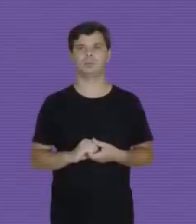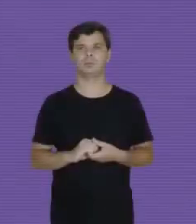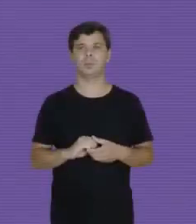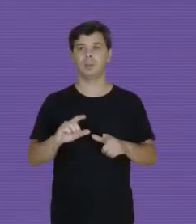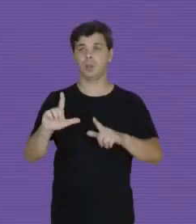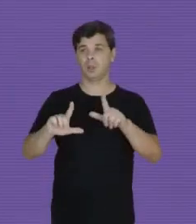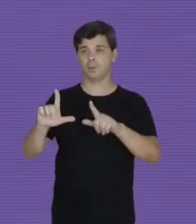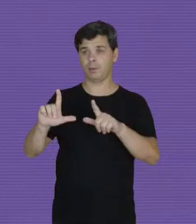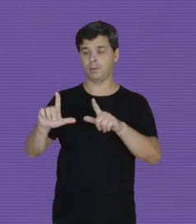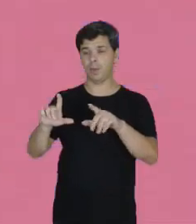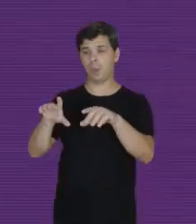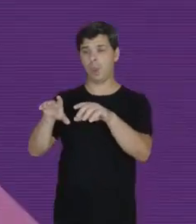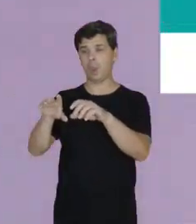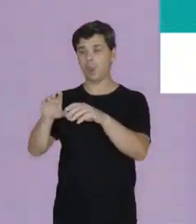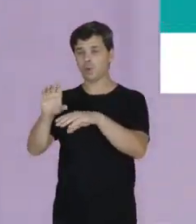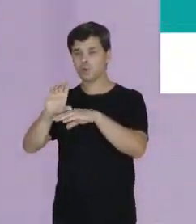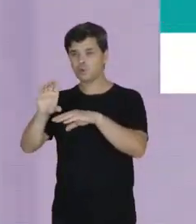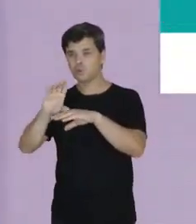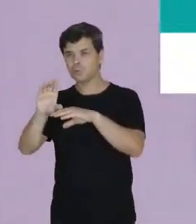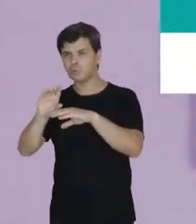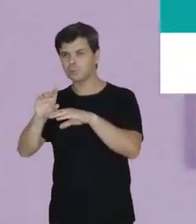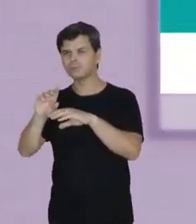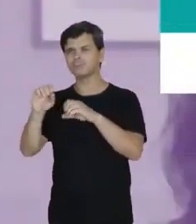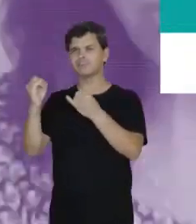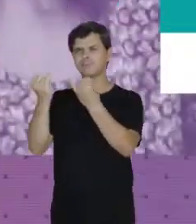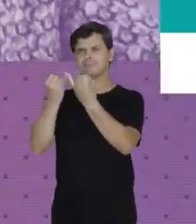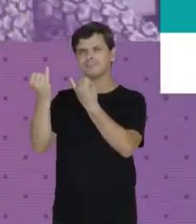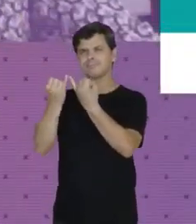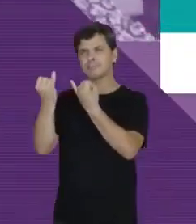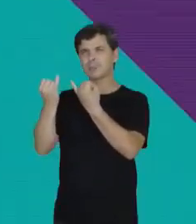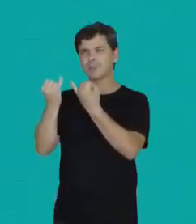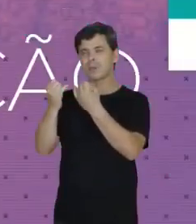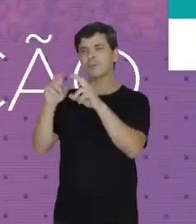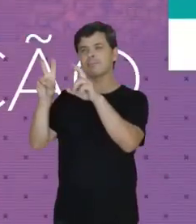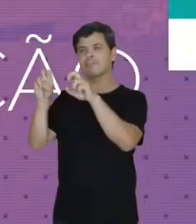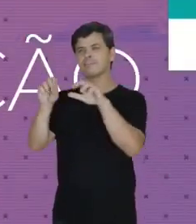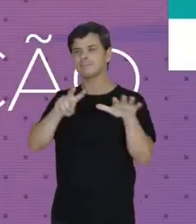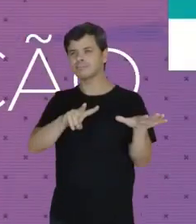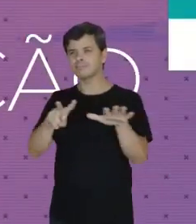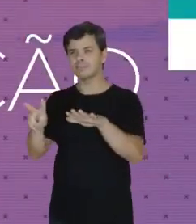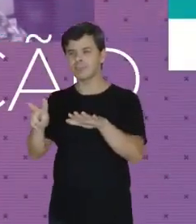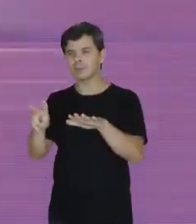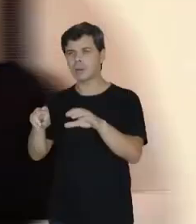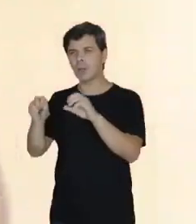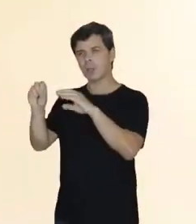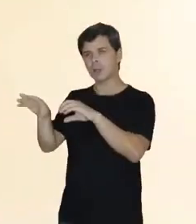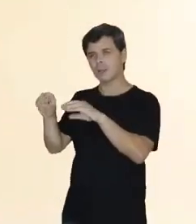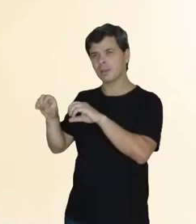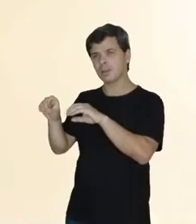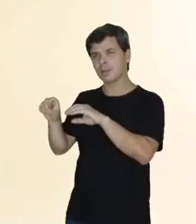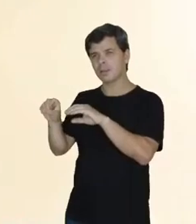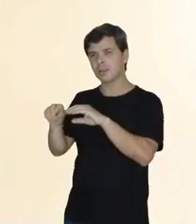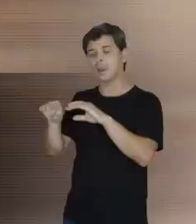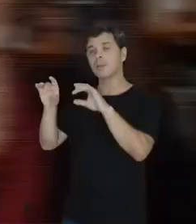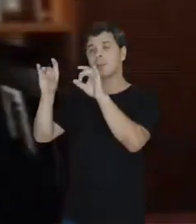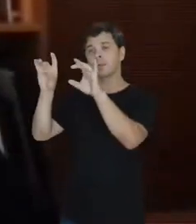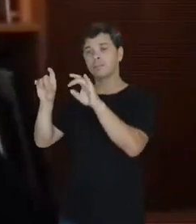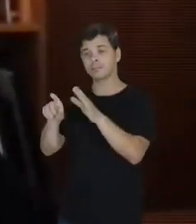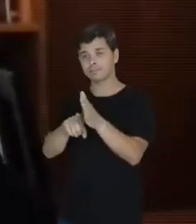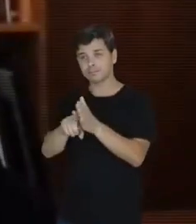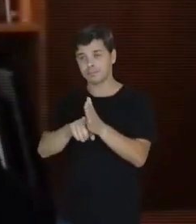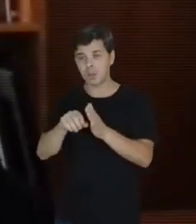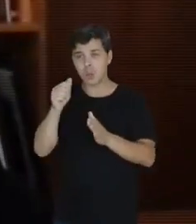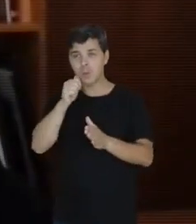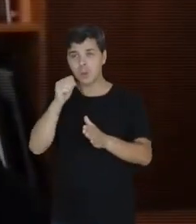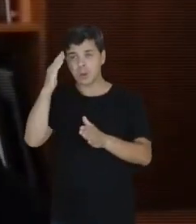TV Elas por Elas Formação está cheio de novidades. A cada semana um tema diferente será trabalhado em aulas ministradas por especialistas e